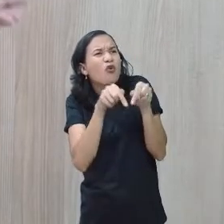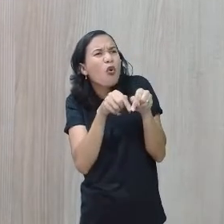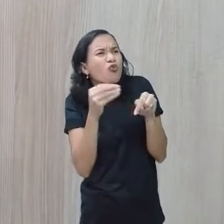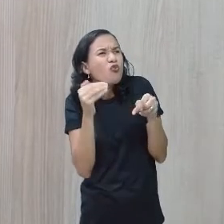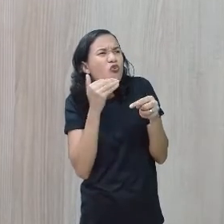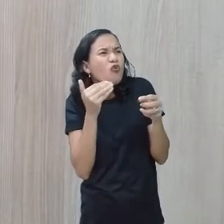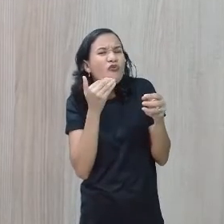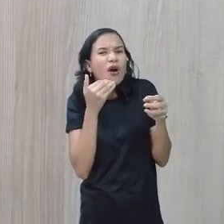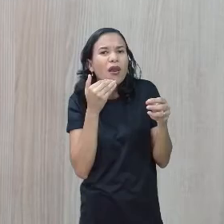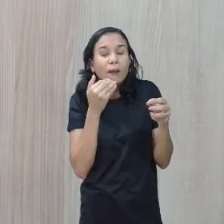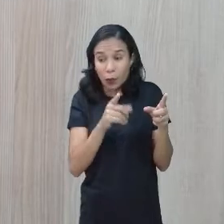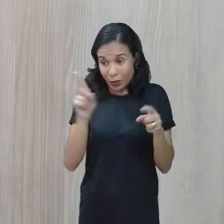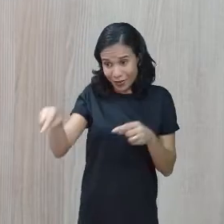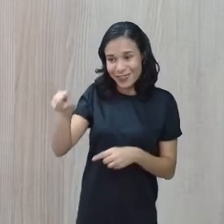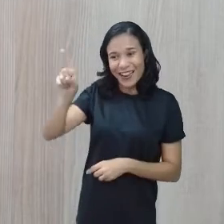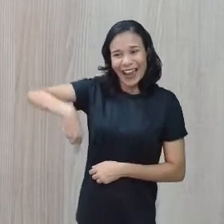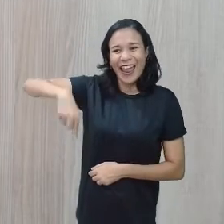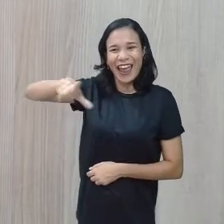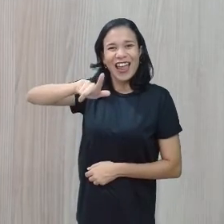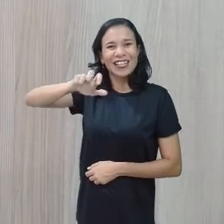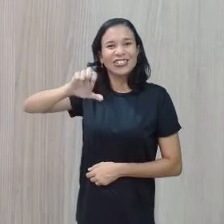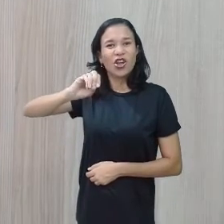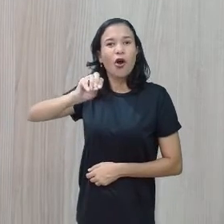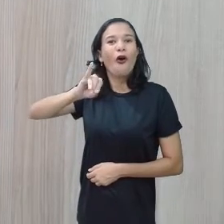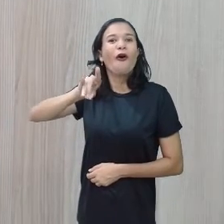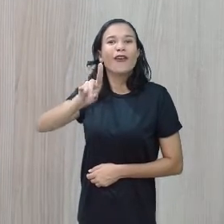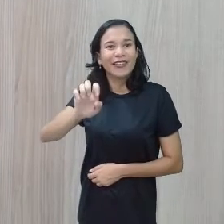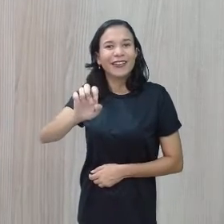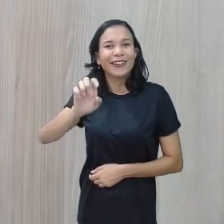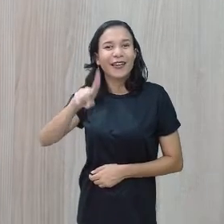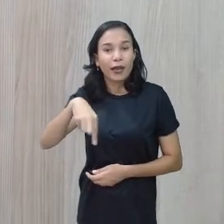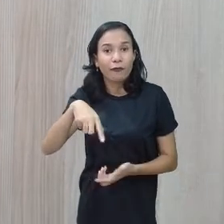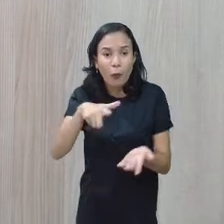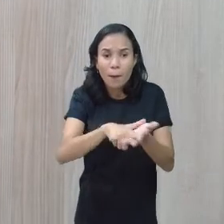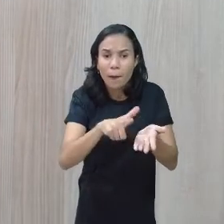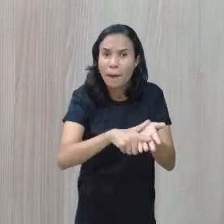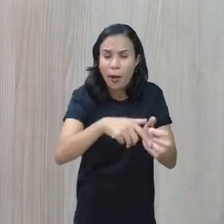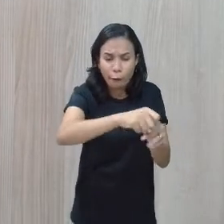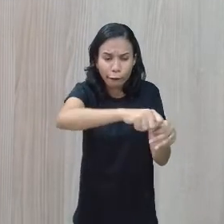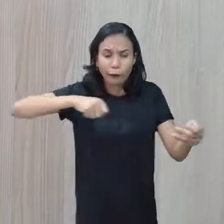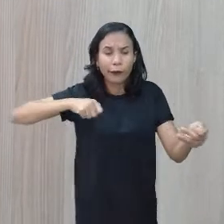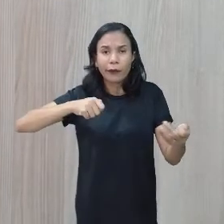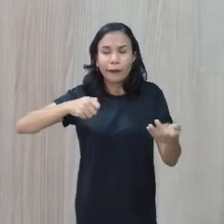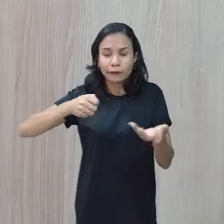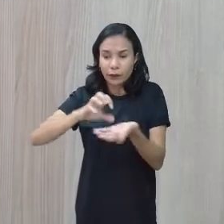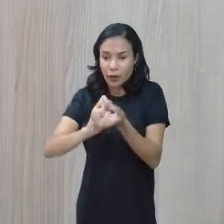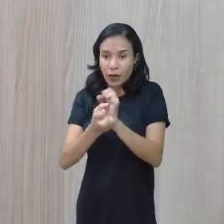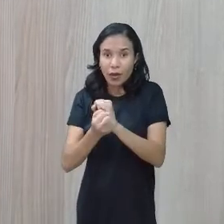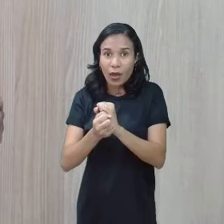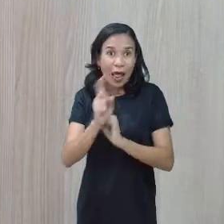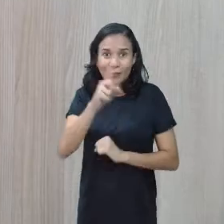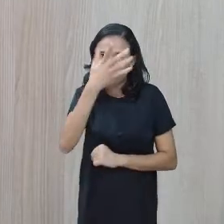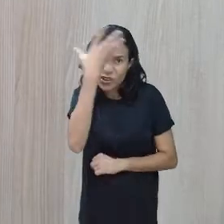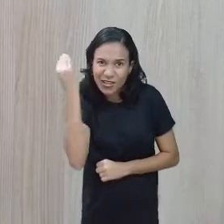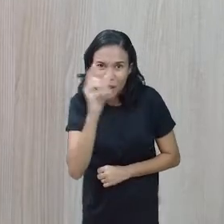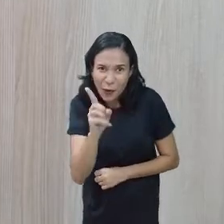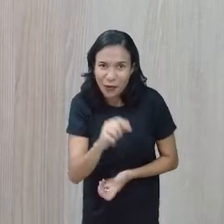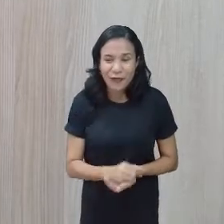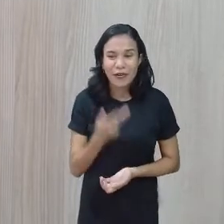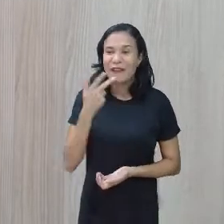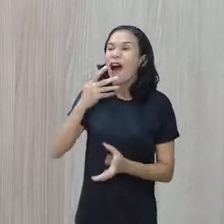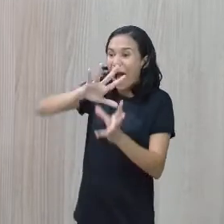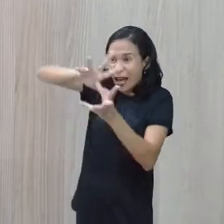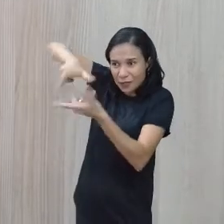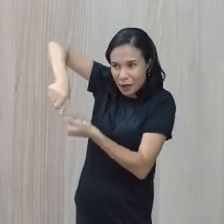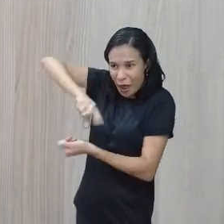Pronto, João, isso é geóide. Tá? Uma folha de caderno, e a partir daí ele nunca mais esqueceu. A Terra não é redonda, é geóide, viu, professor? Olha